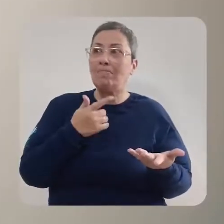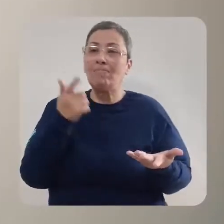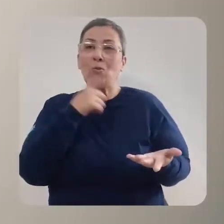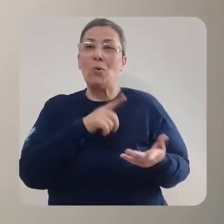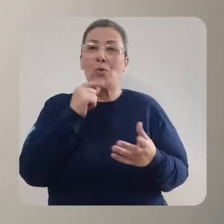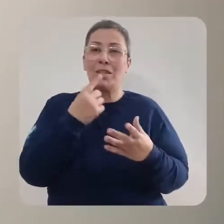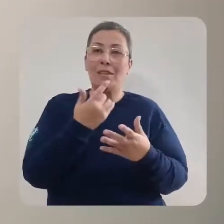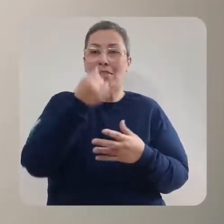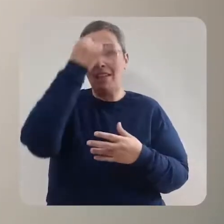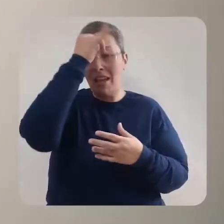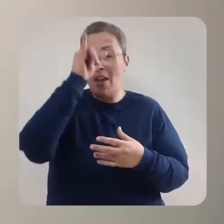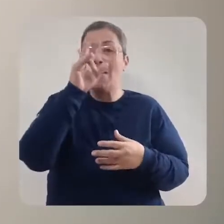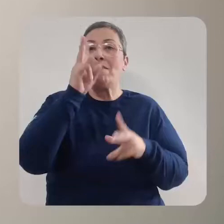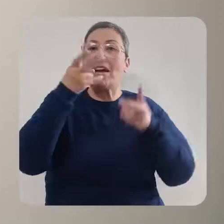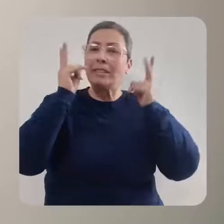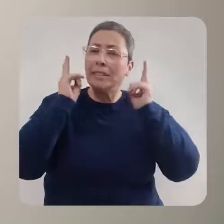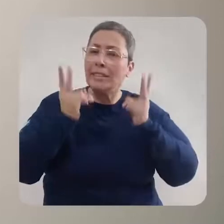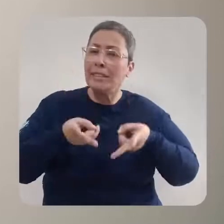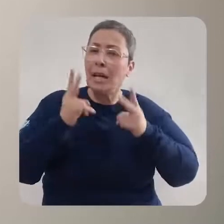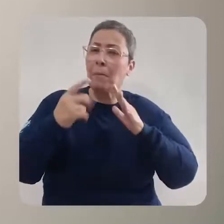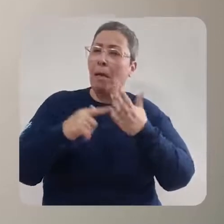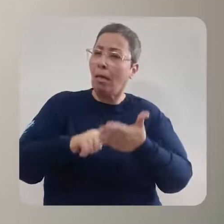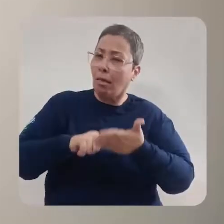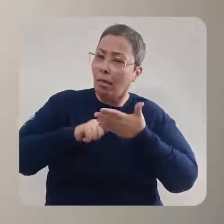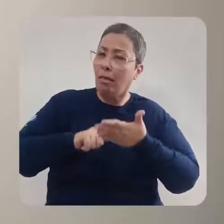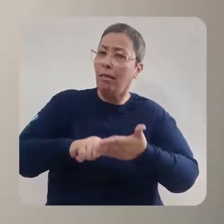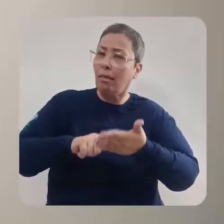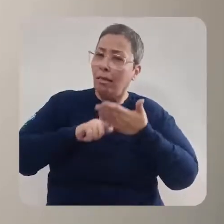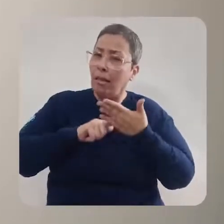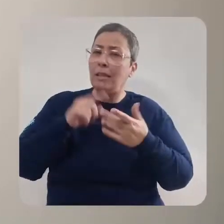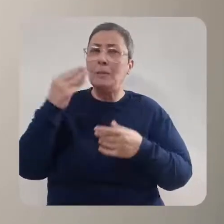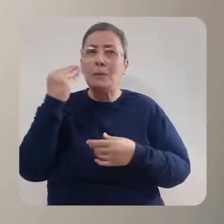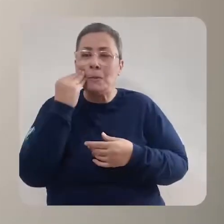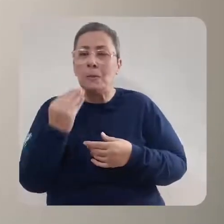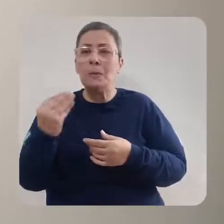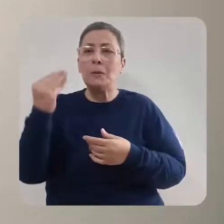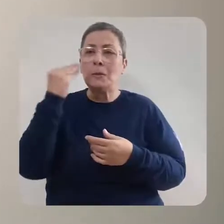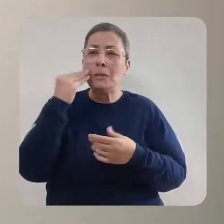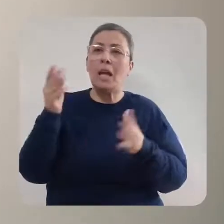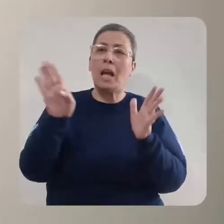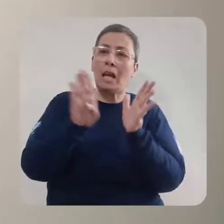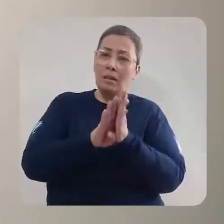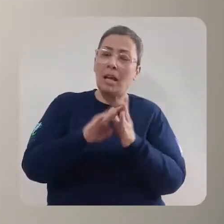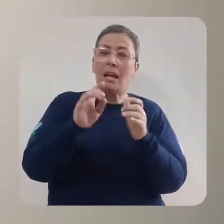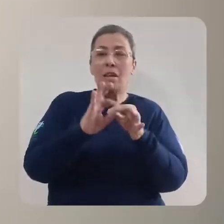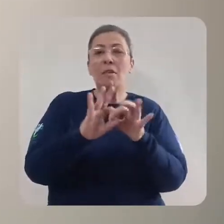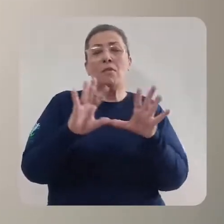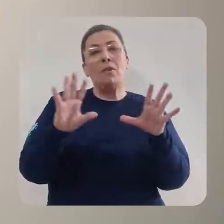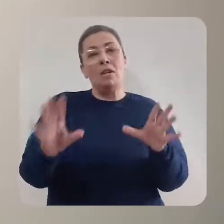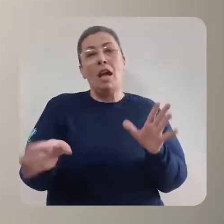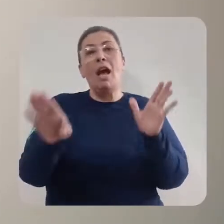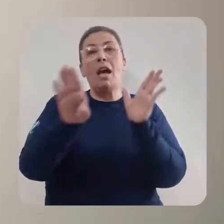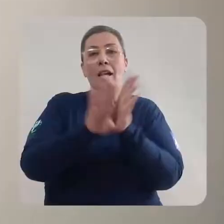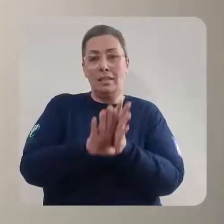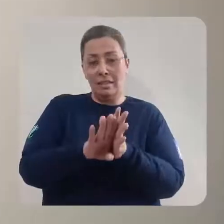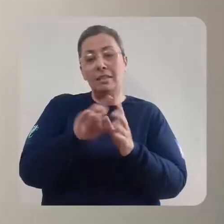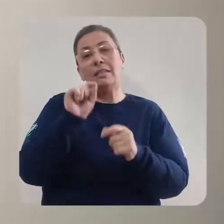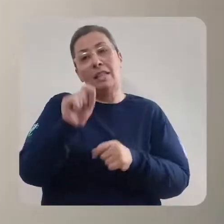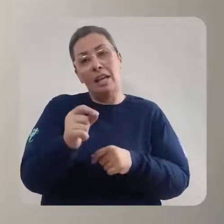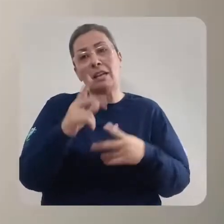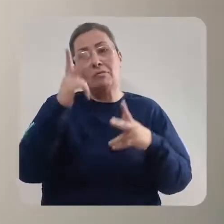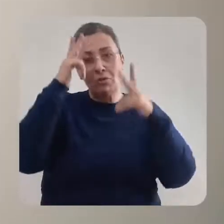onde correr. Ou seja, eles estão sempre me mostrando, sempre tentando, até que ela deixa fazer. E até que ele